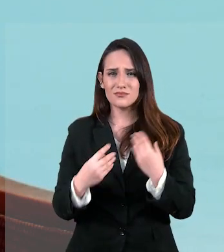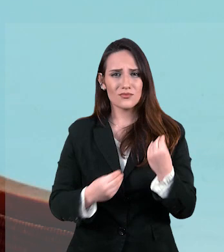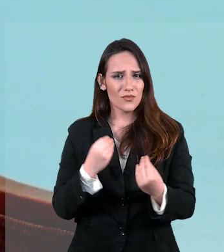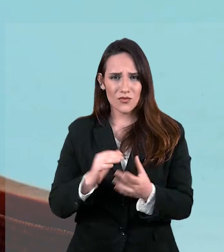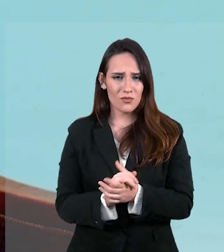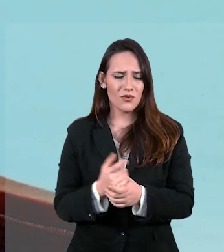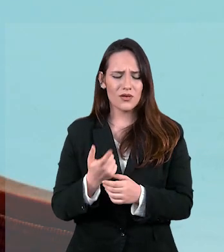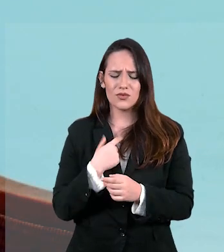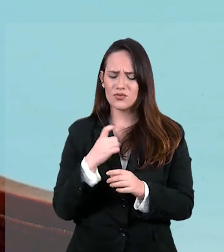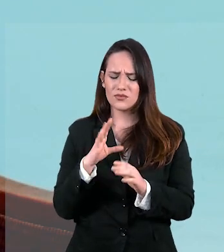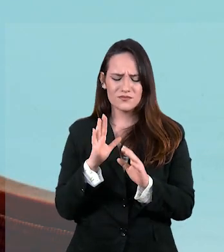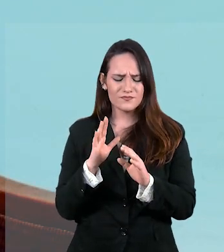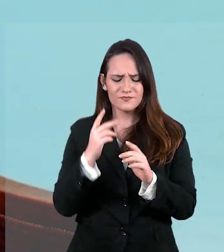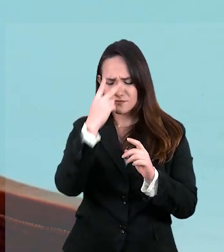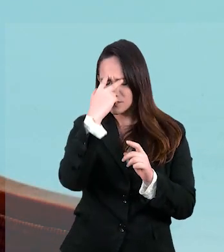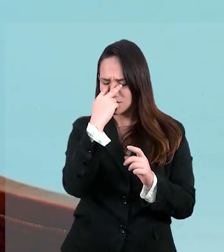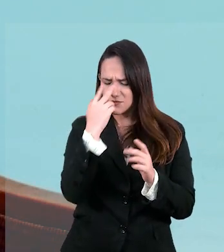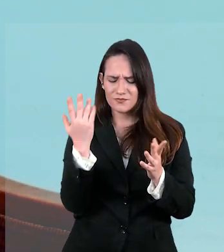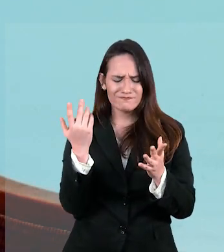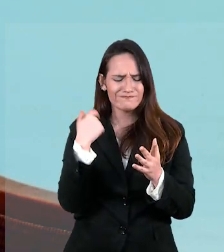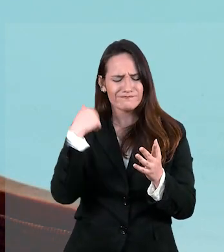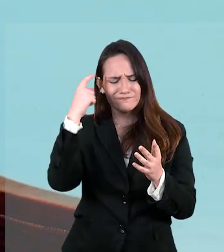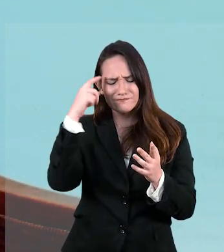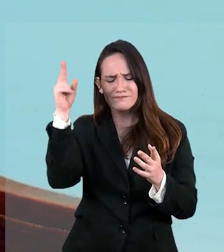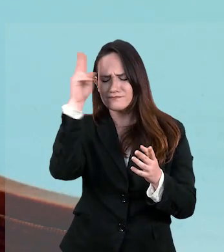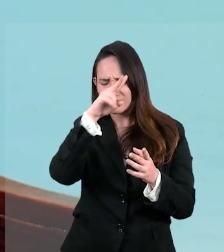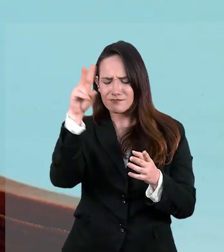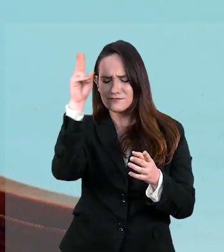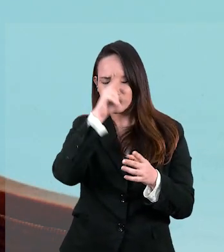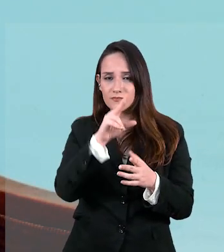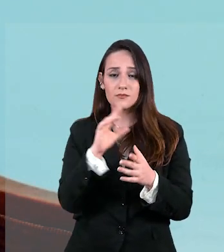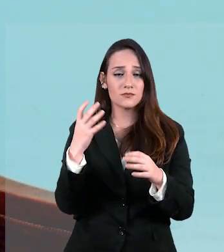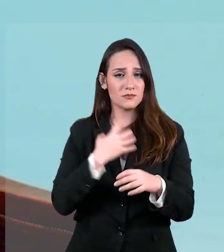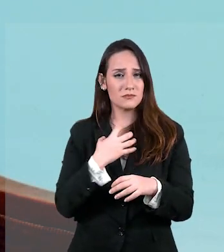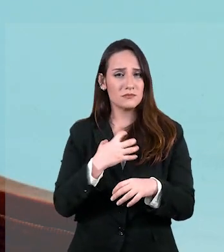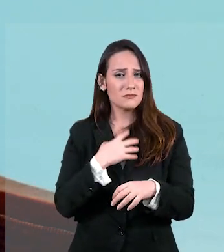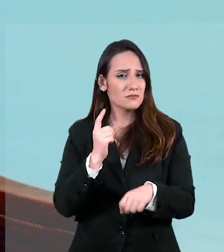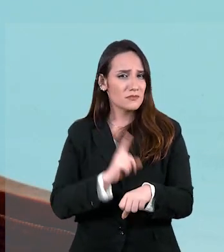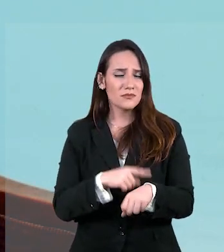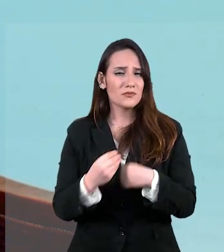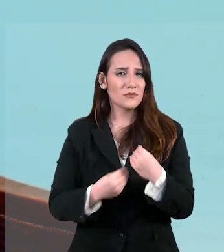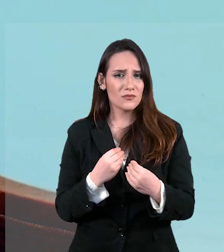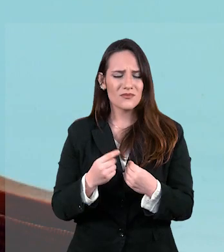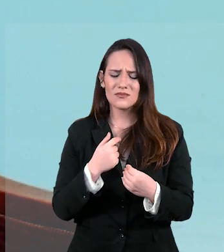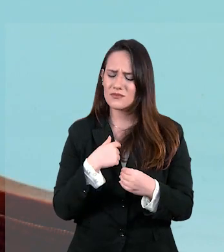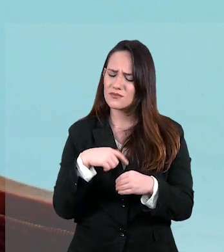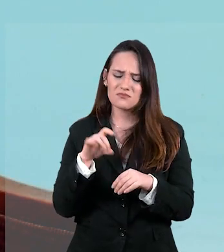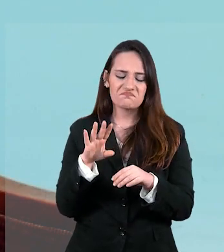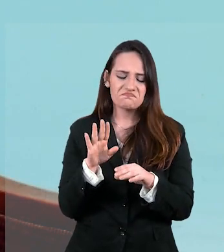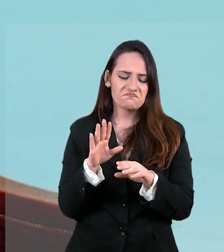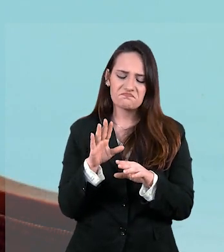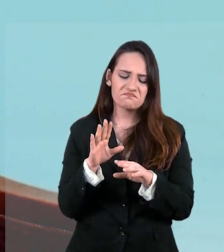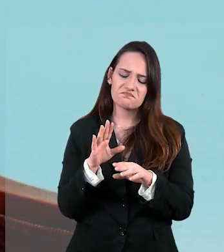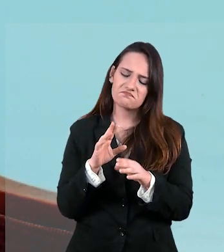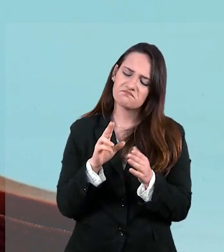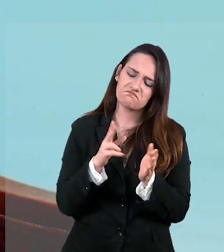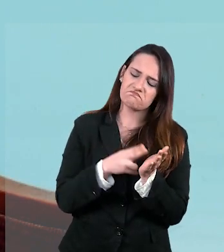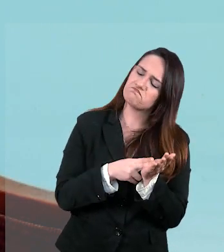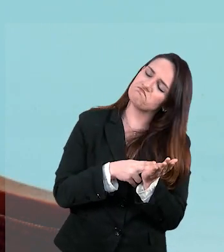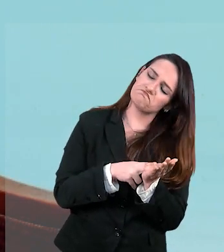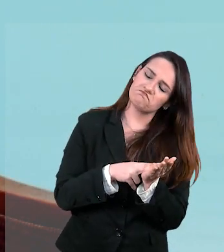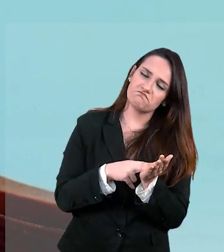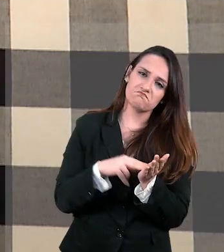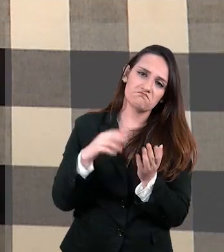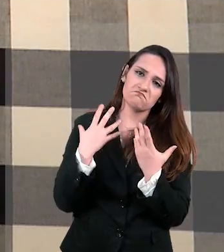porque eu fechei os olhos e eu me lembro assim, eu tenho a lembrança desse momento que eu deitei e